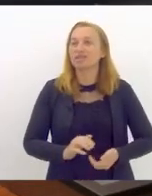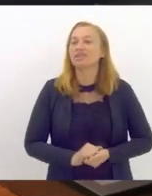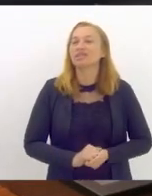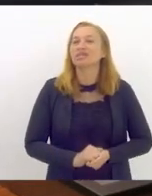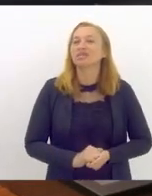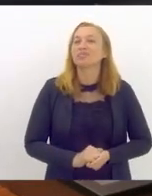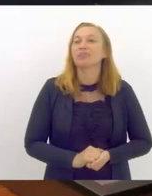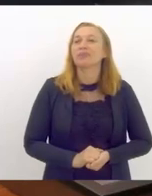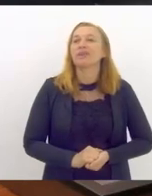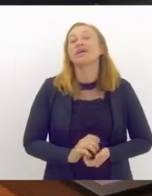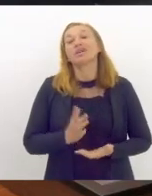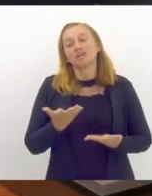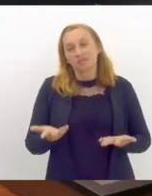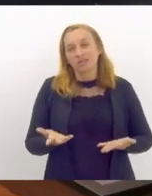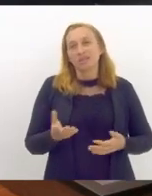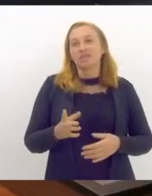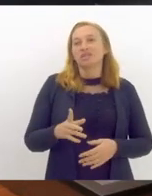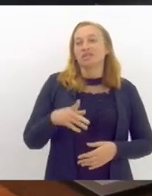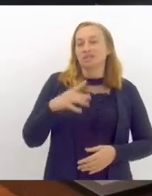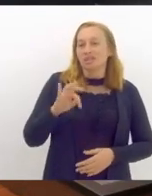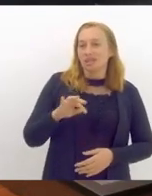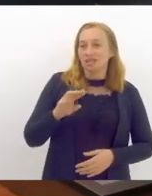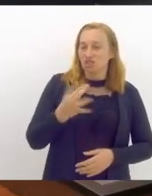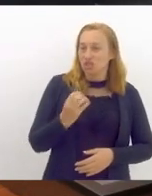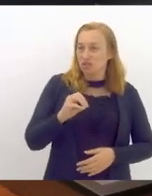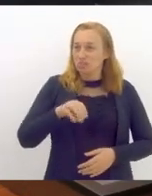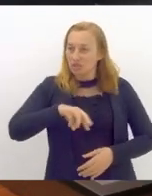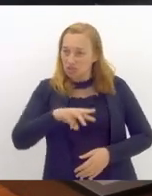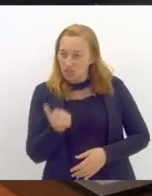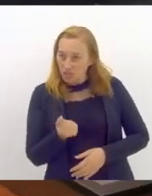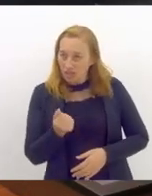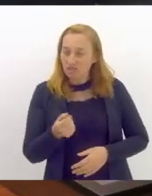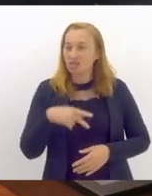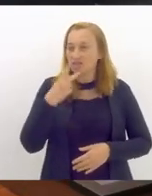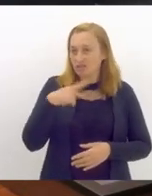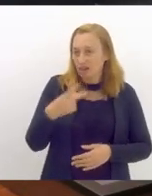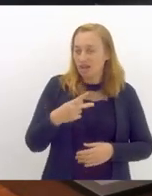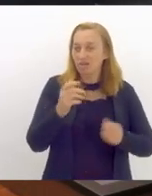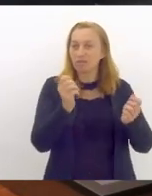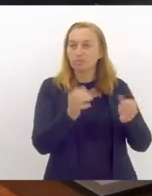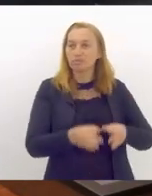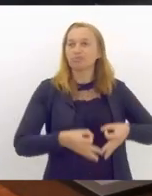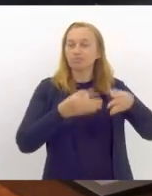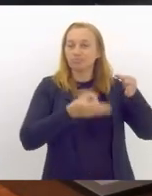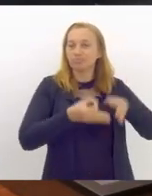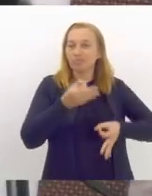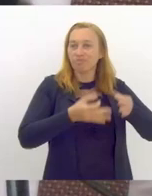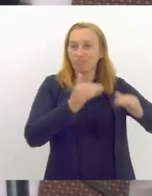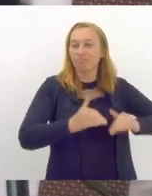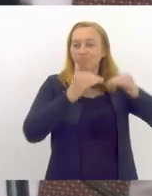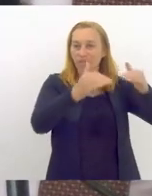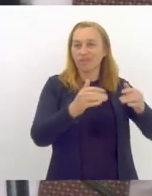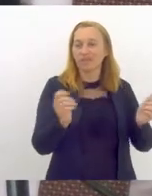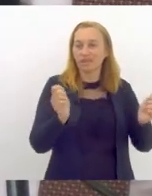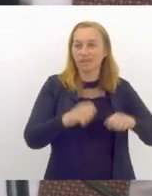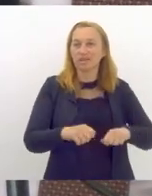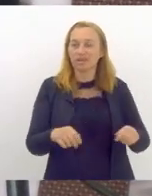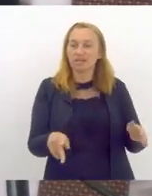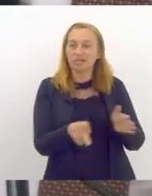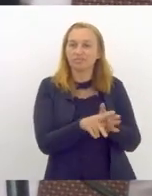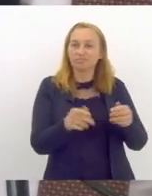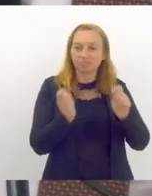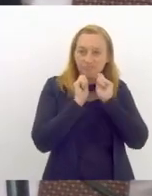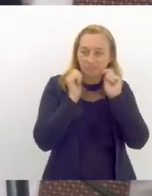Chico Machado já antecipam que por Óbvio até por decisão do próprio Suprema competência é da Assembleia Legislativa Assembleia Legislativa